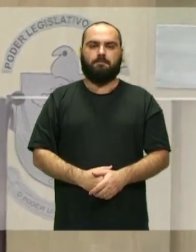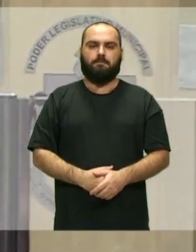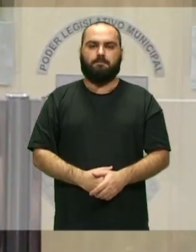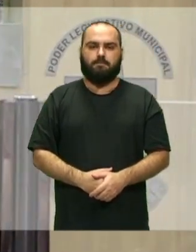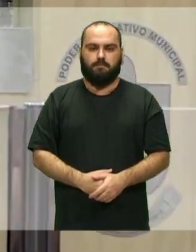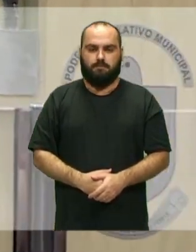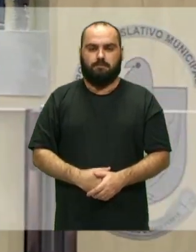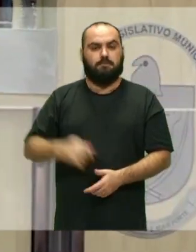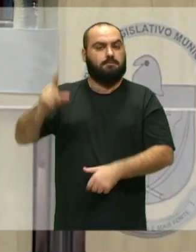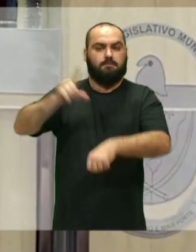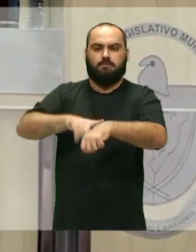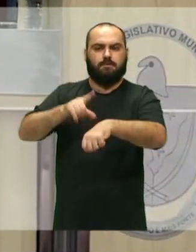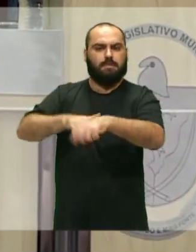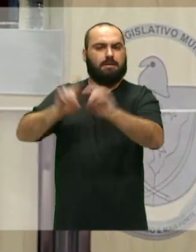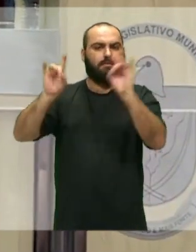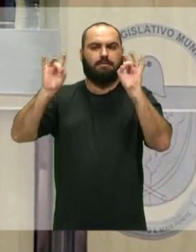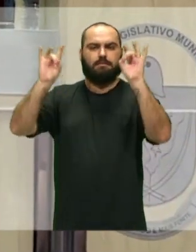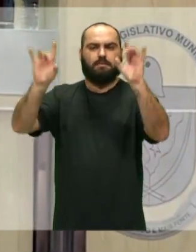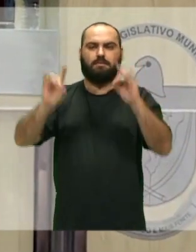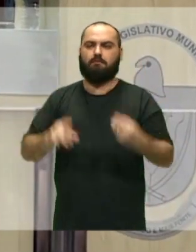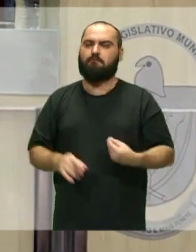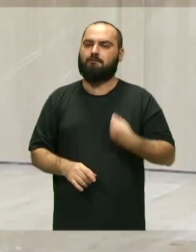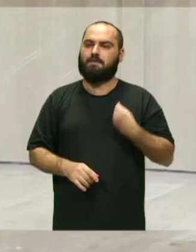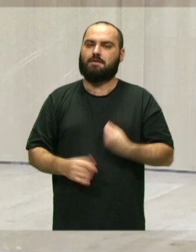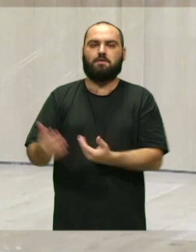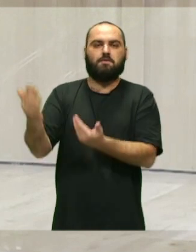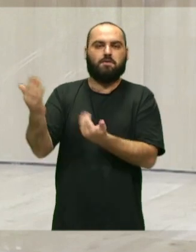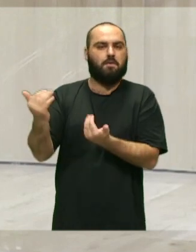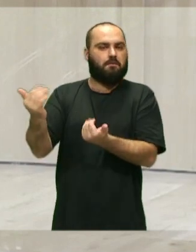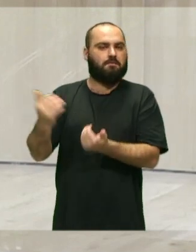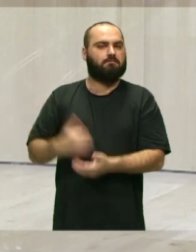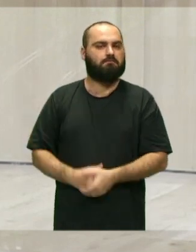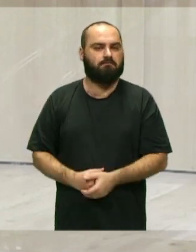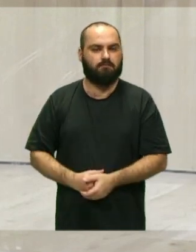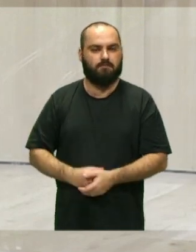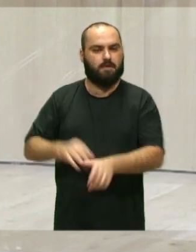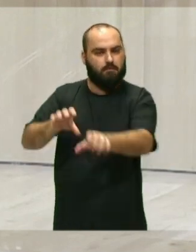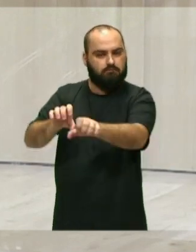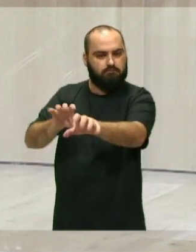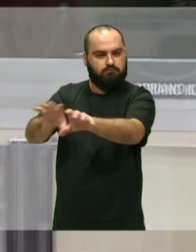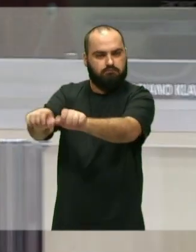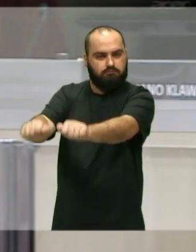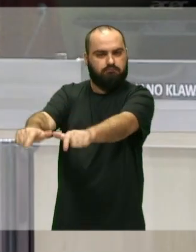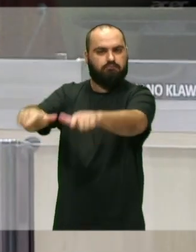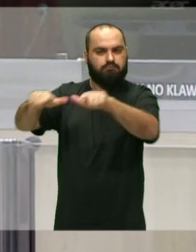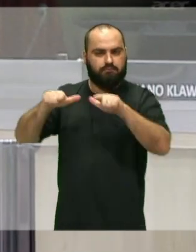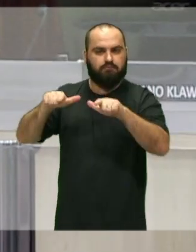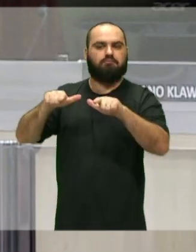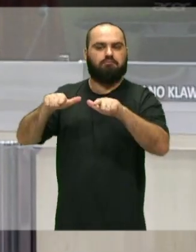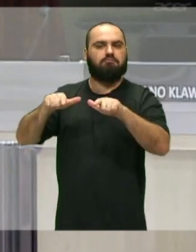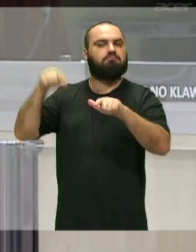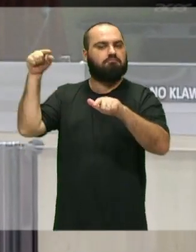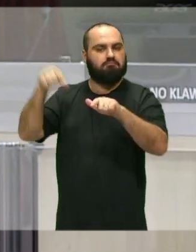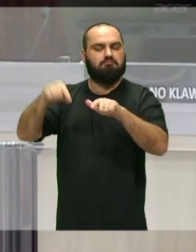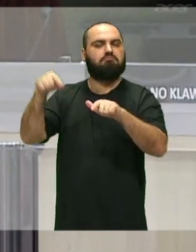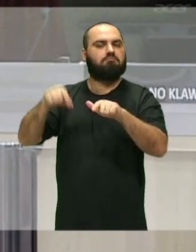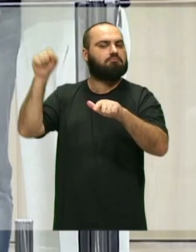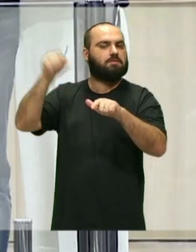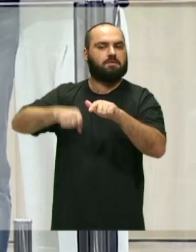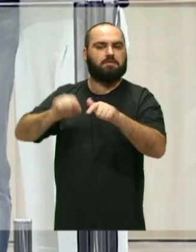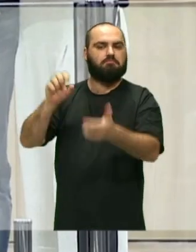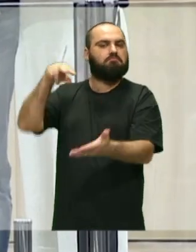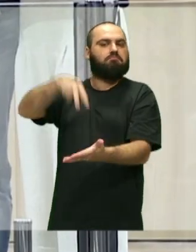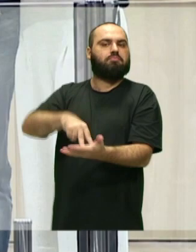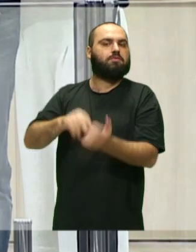é um momento ímpar na vida desses adolescentes que a partir da cerimônia de diplomação poderão tomar posse como vereadores